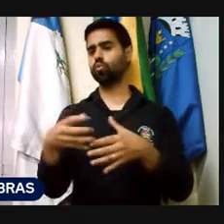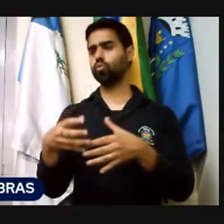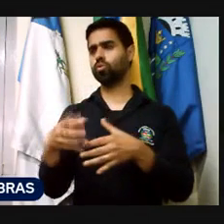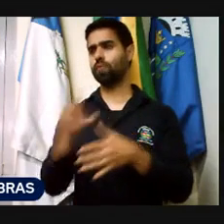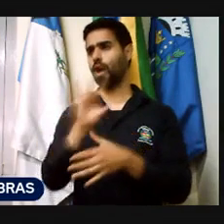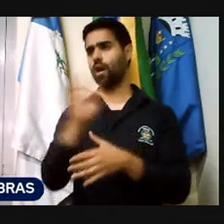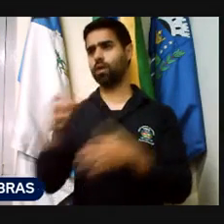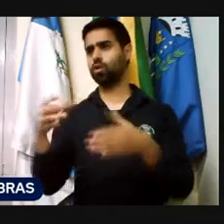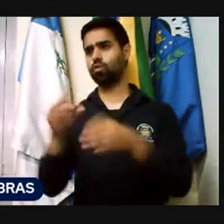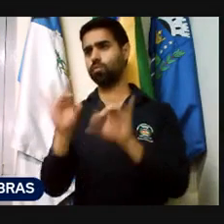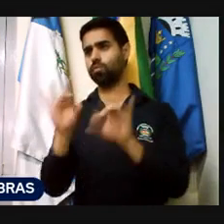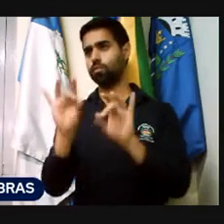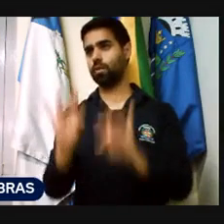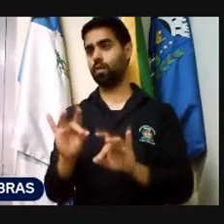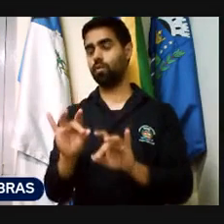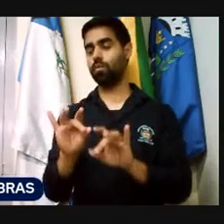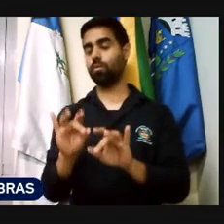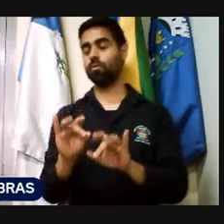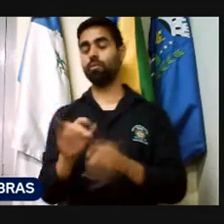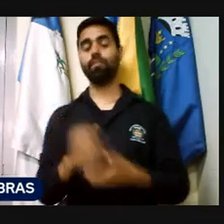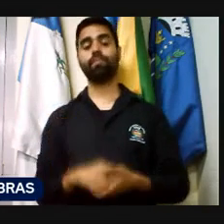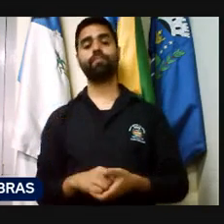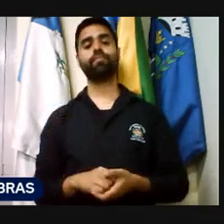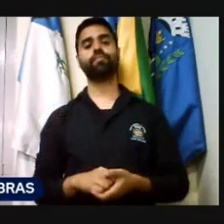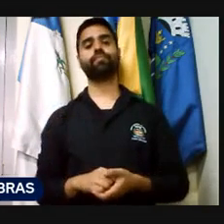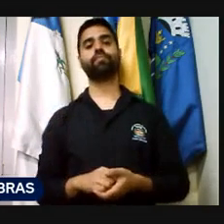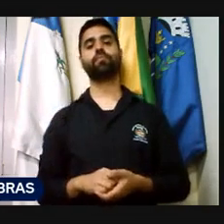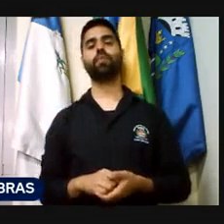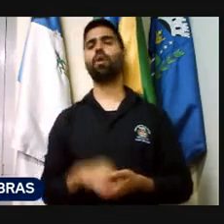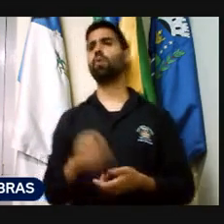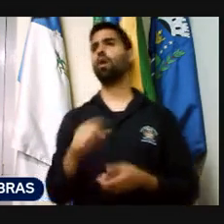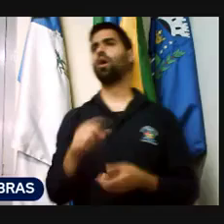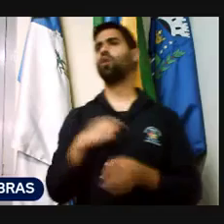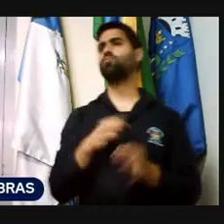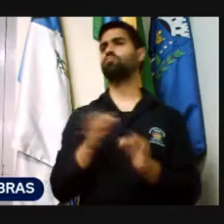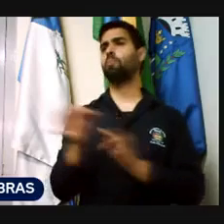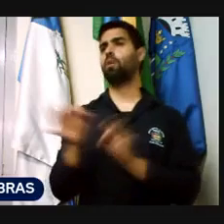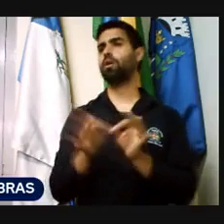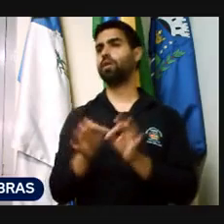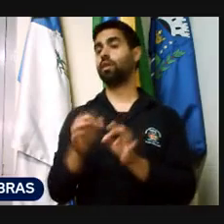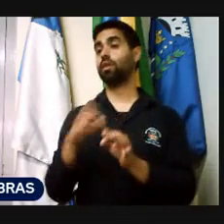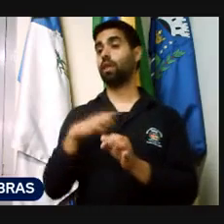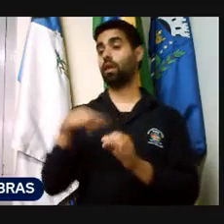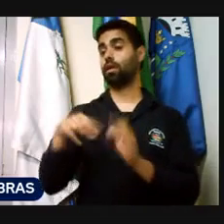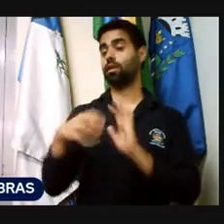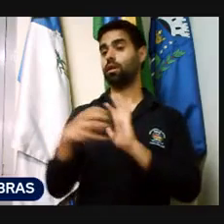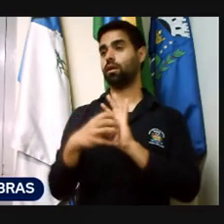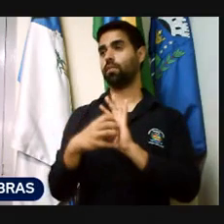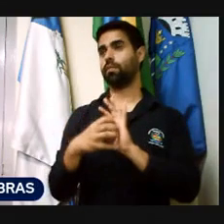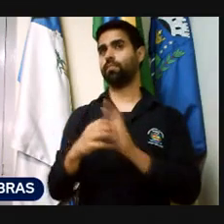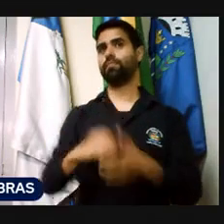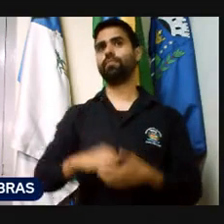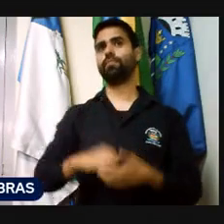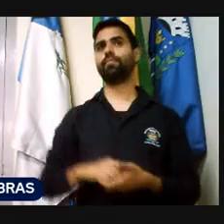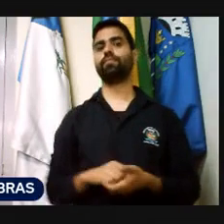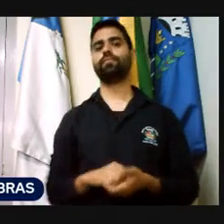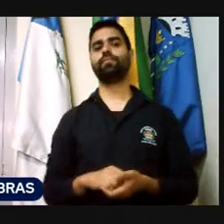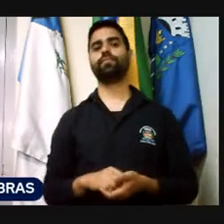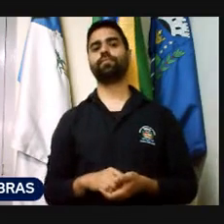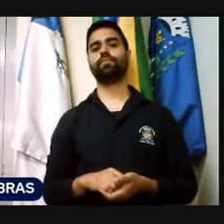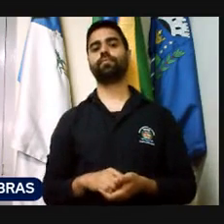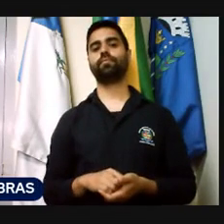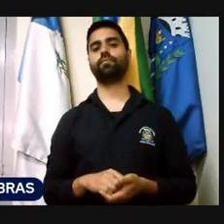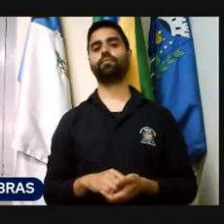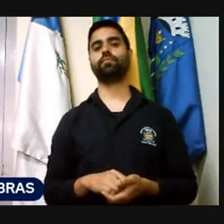pertinentes relativo aos projetos que tramitam nesta casa. Quando eu até